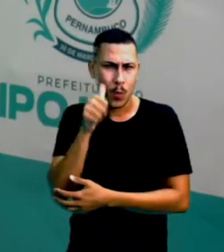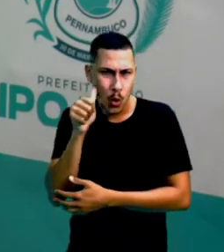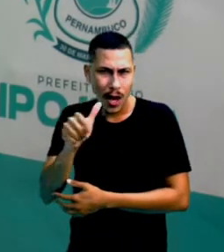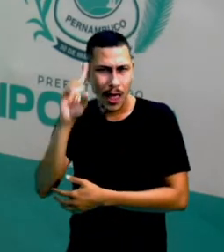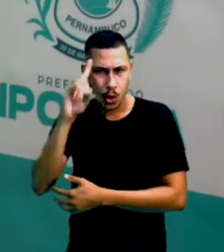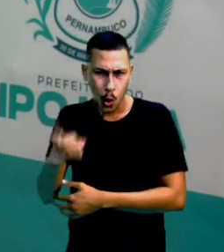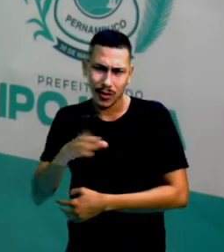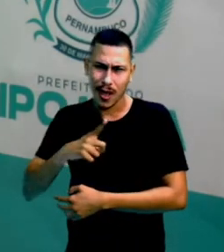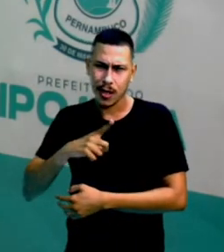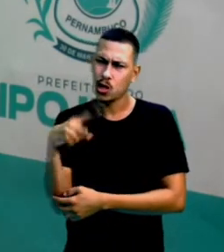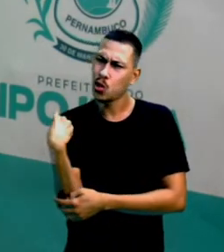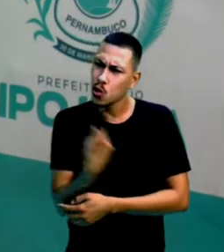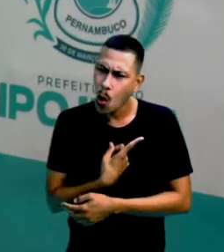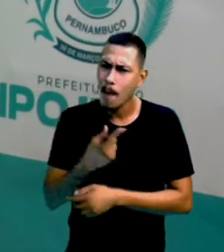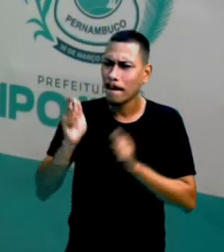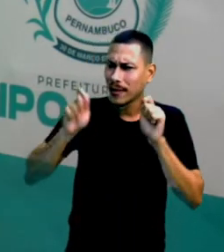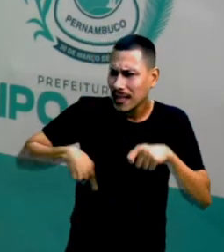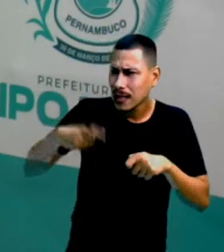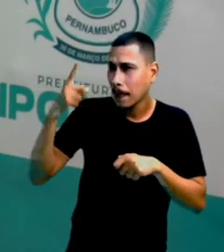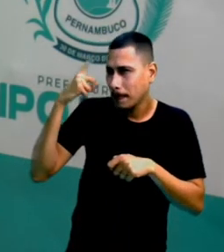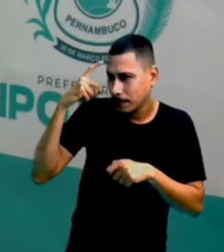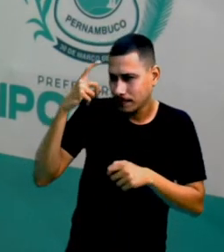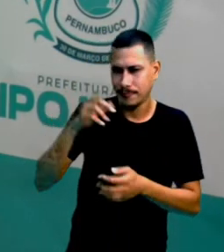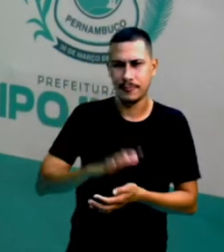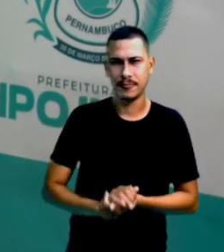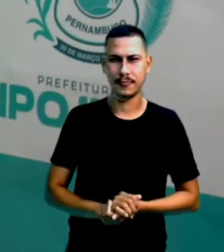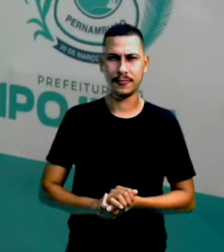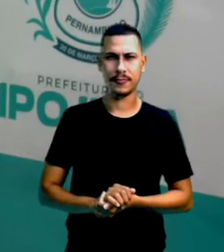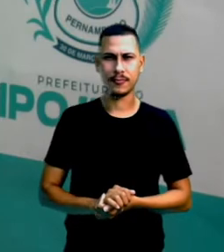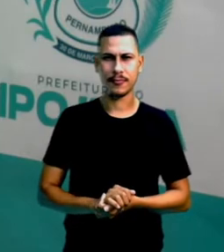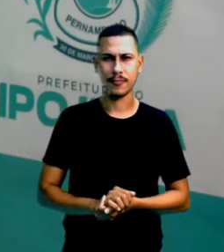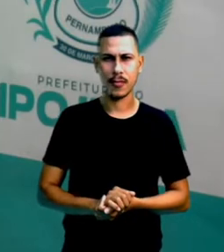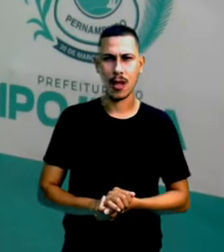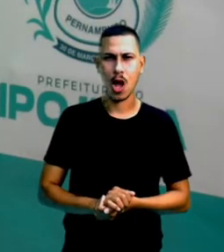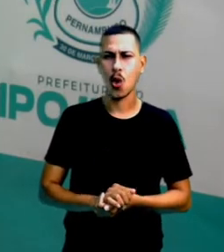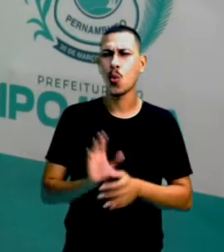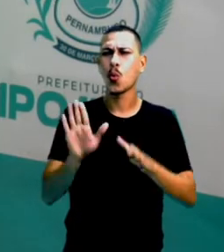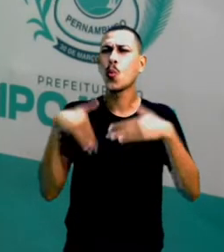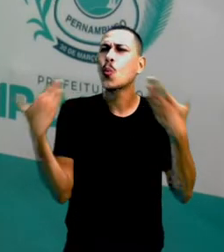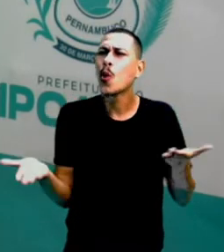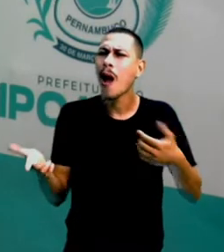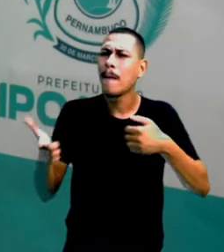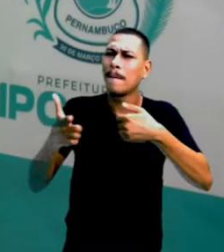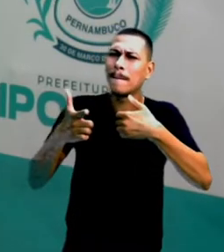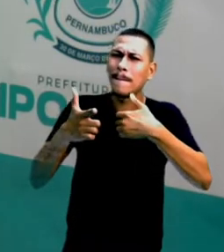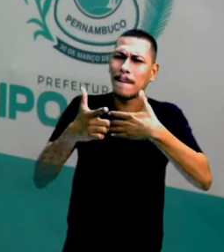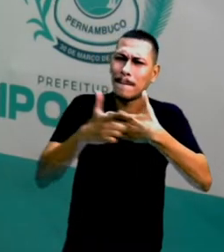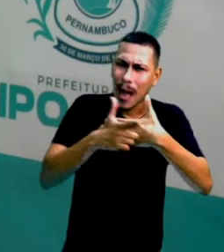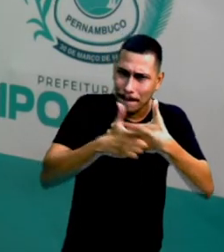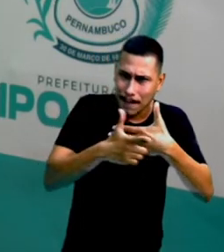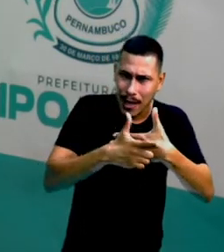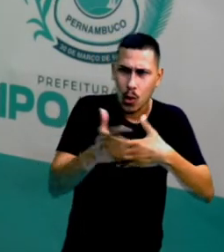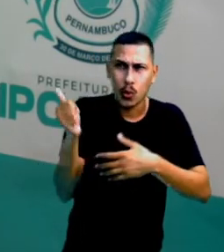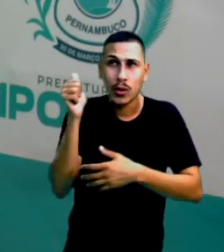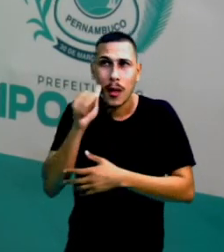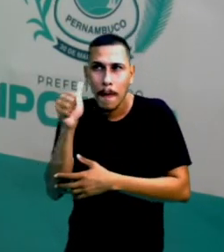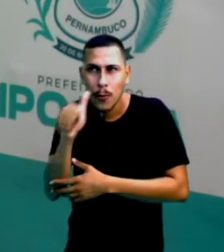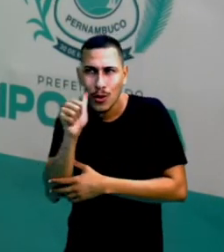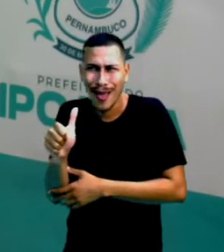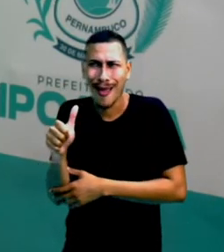o que pensar no papel dessa mulher que tá doida para